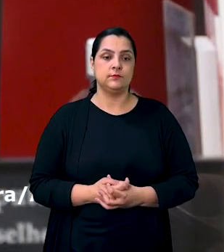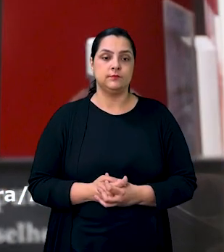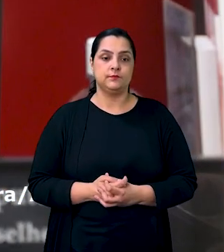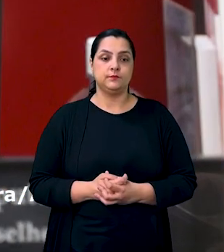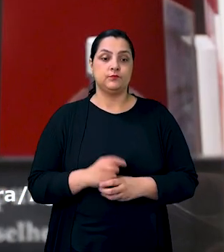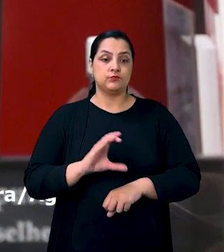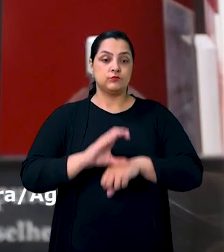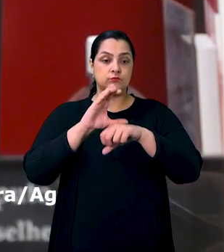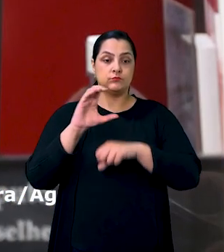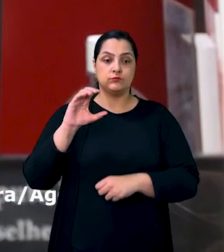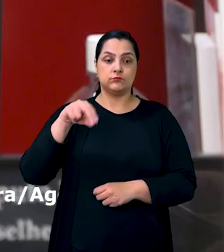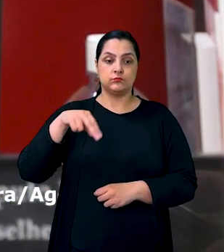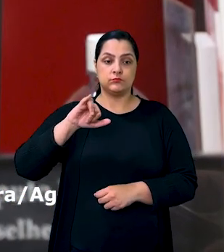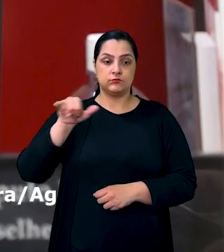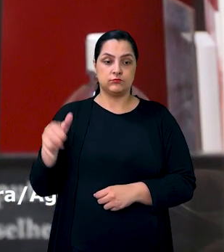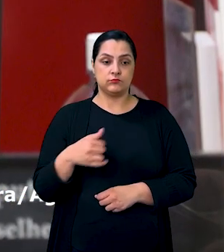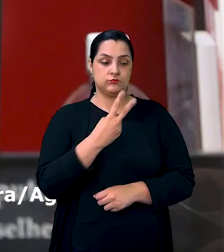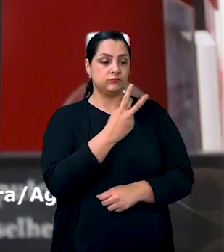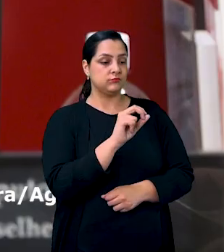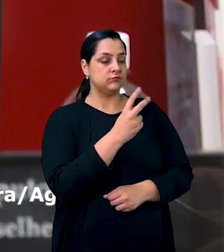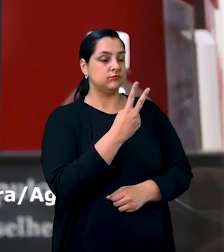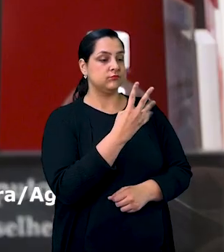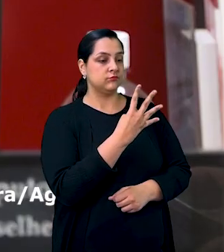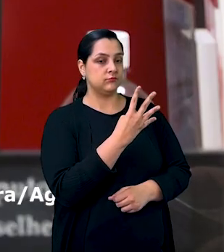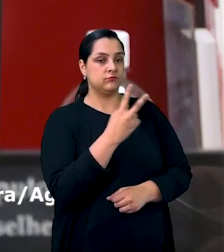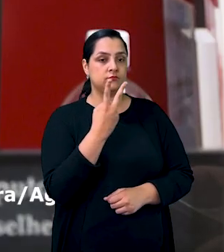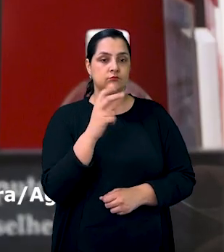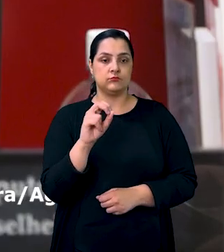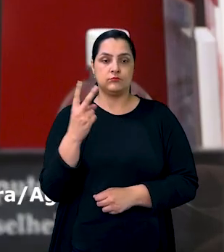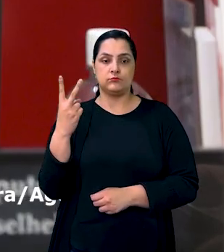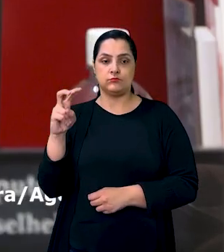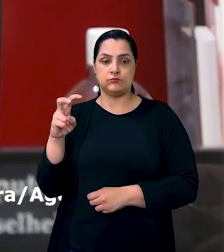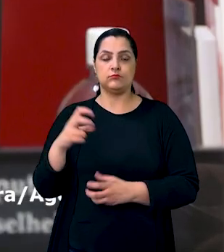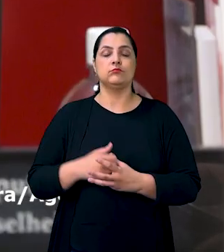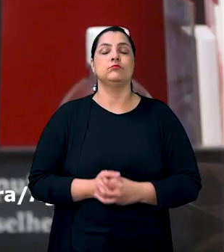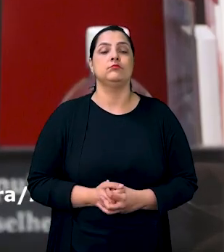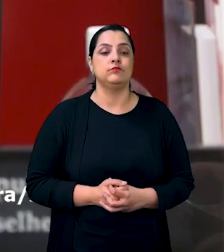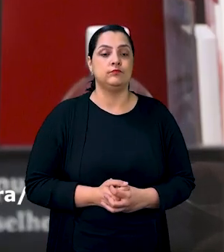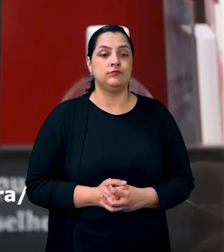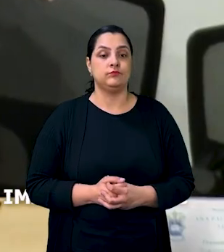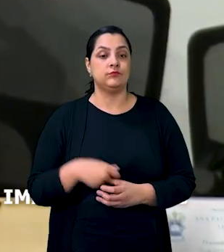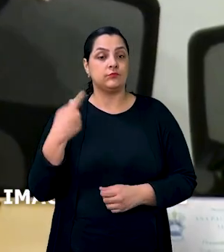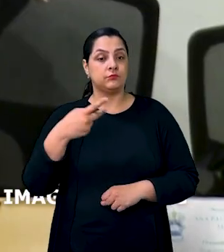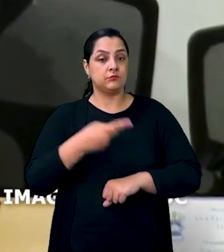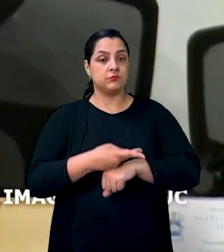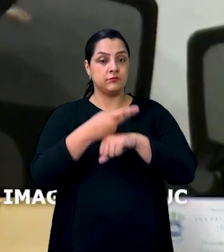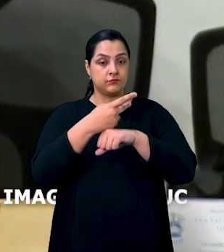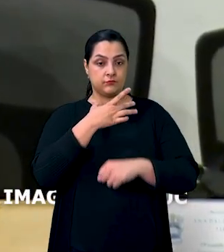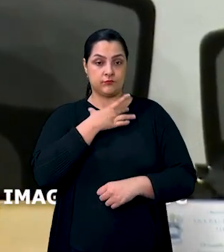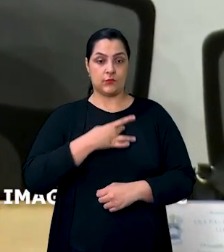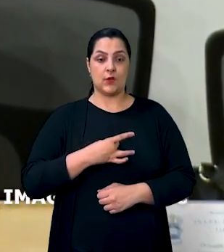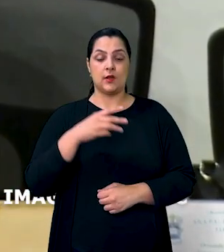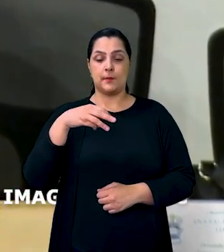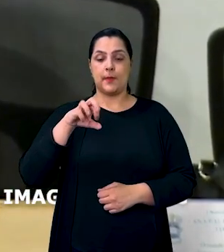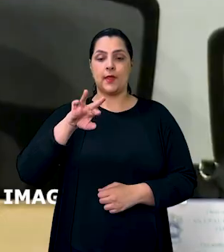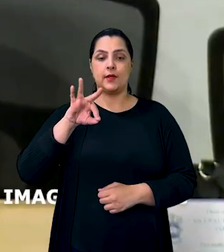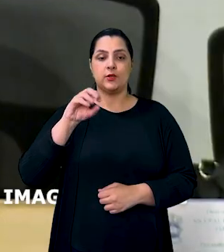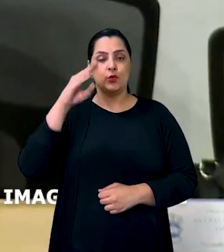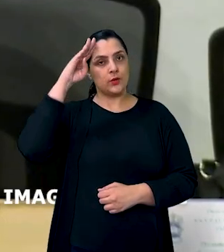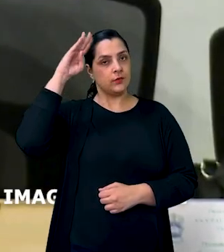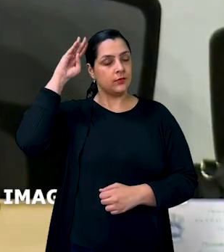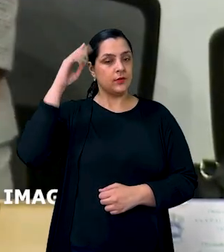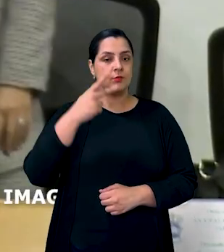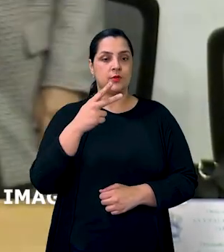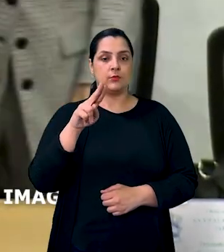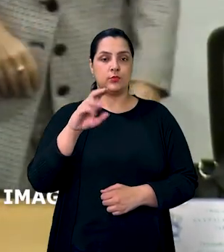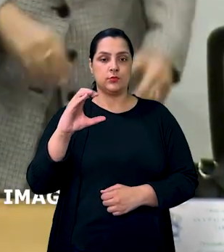do Conselho Nacional de Justiça para o período entre 2024 e 2025. Foi agraciado com o Colar do Mérito